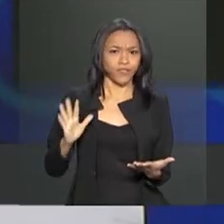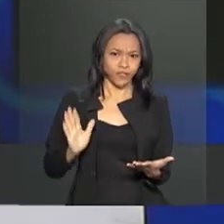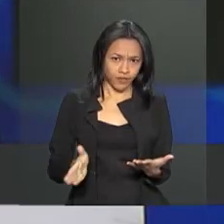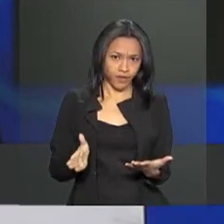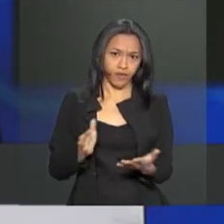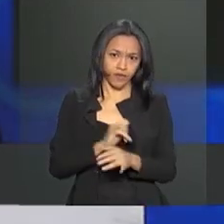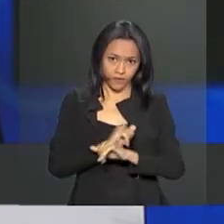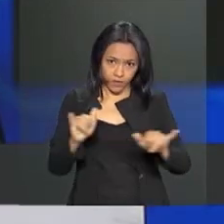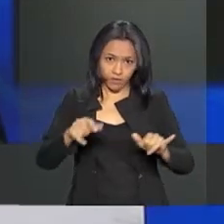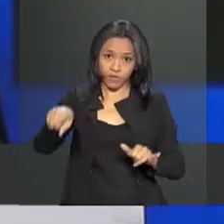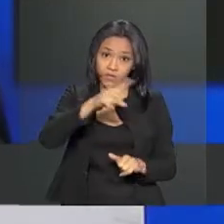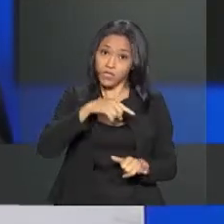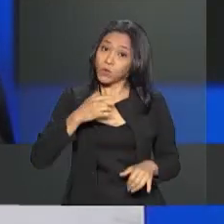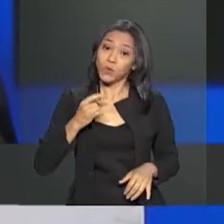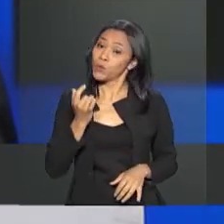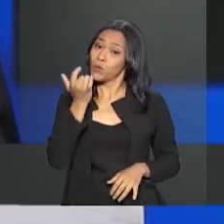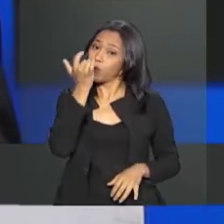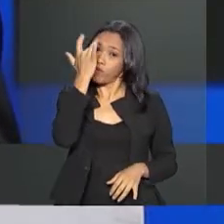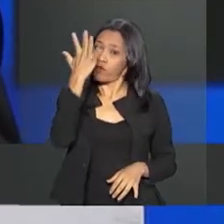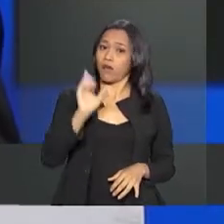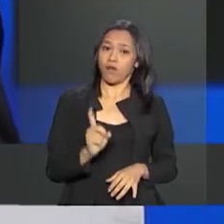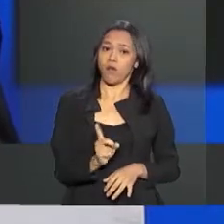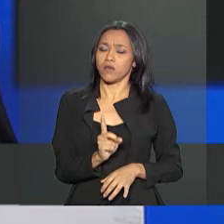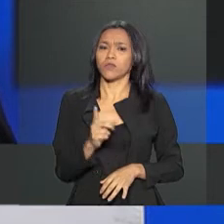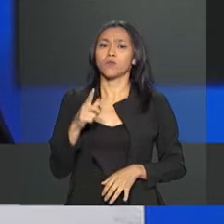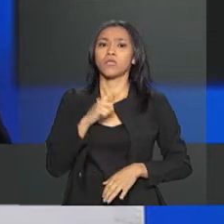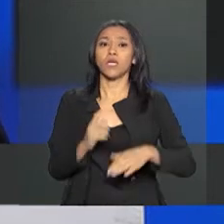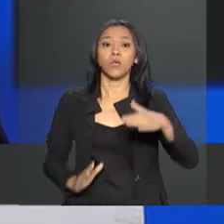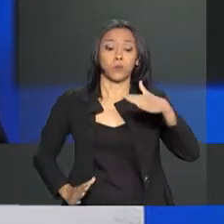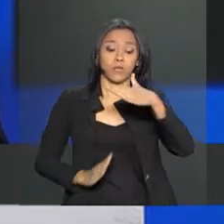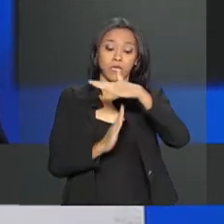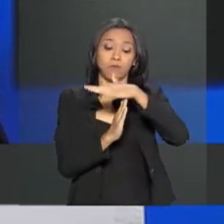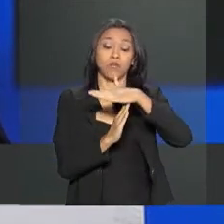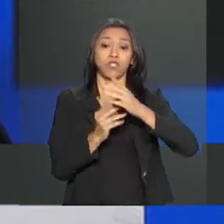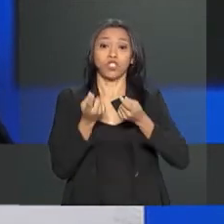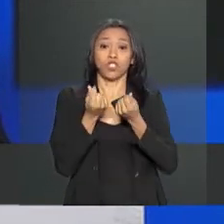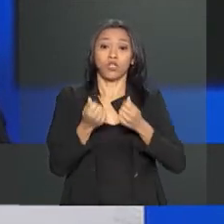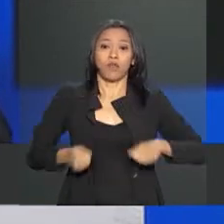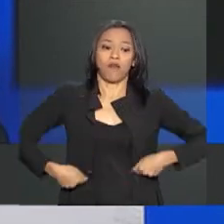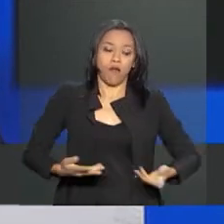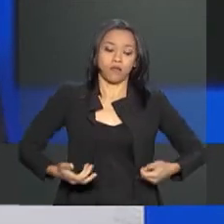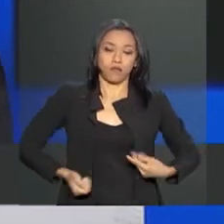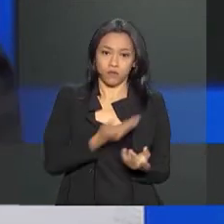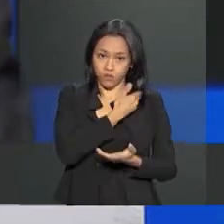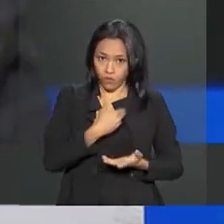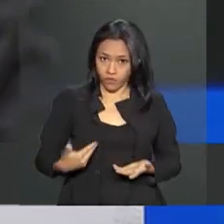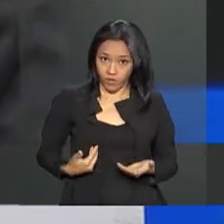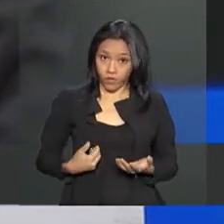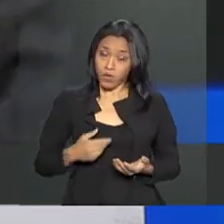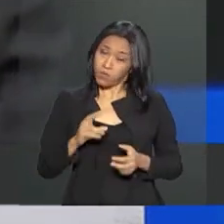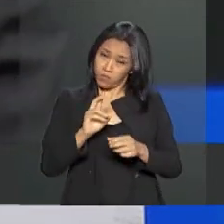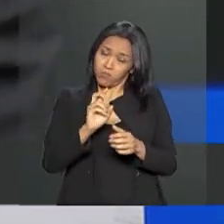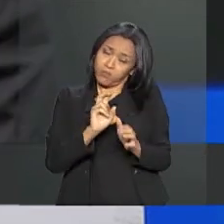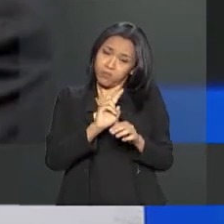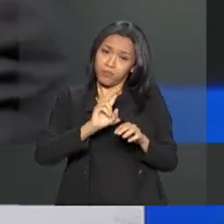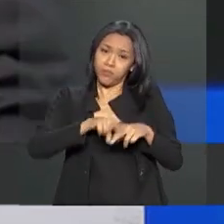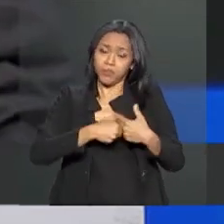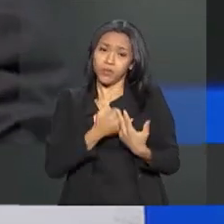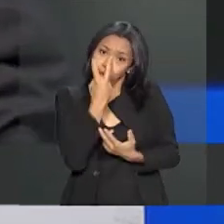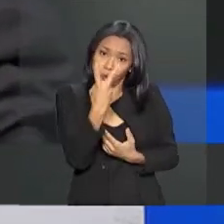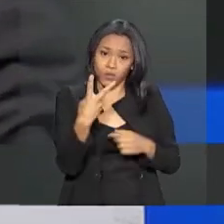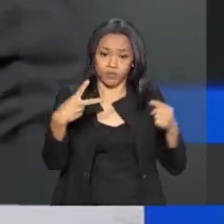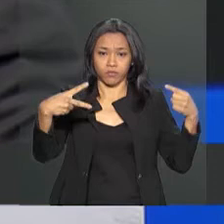amigas, não é fácil você estabelecer um teto para os gastos públicos. Por duas razões. Primeiro, que